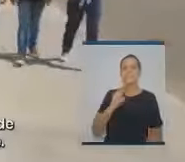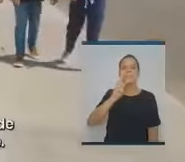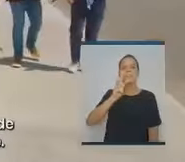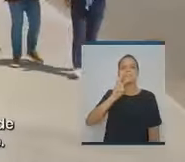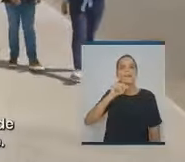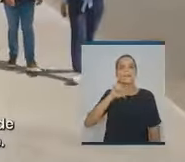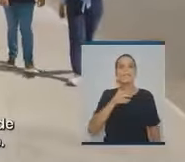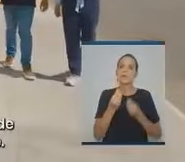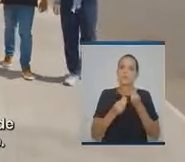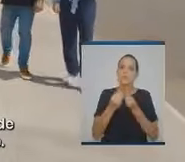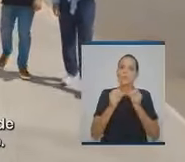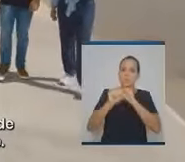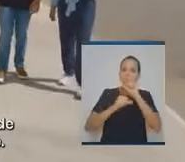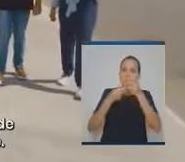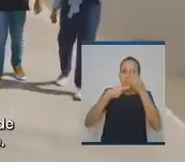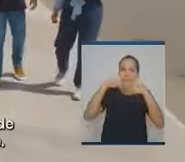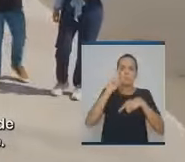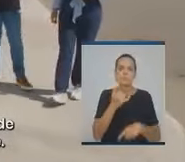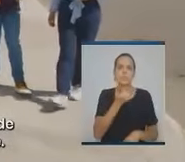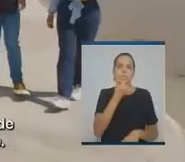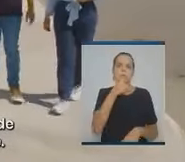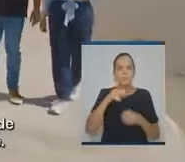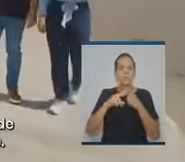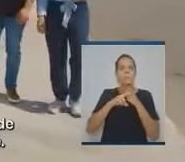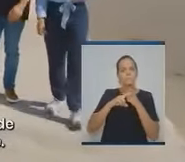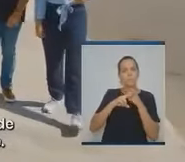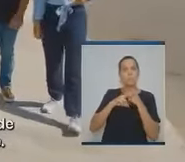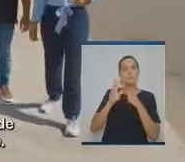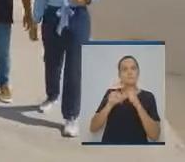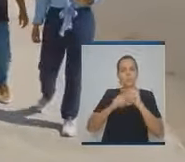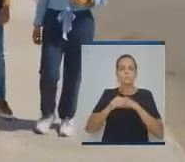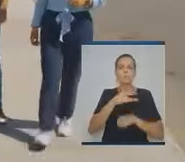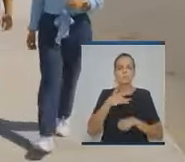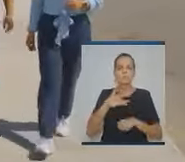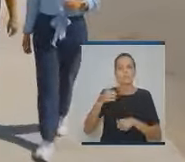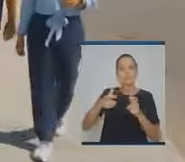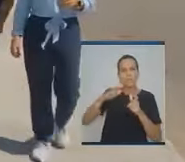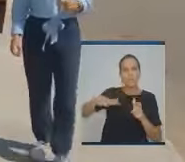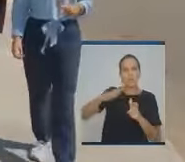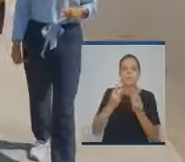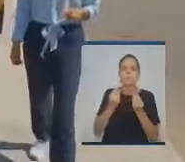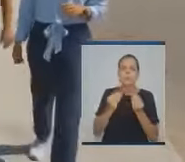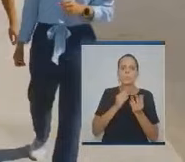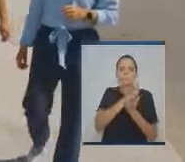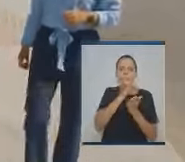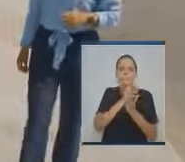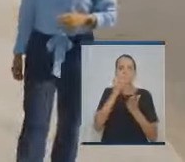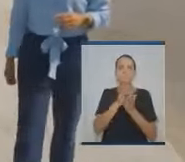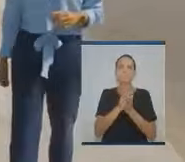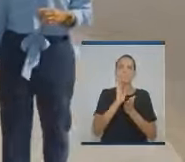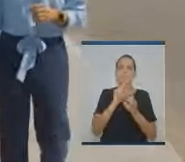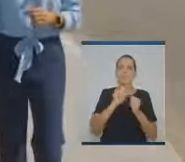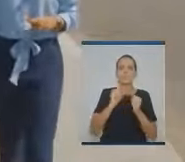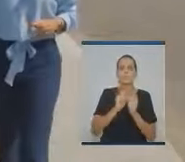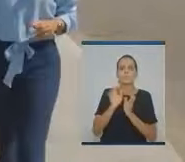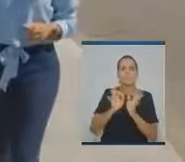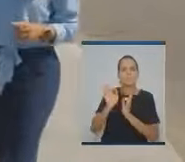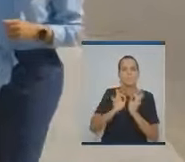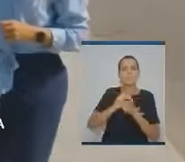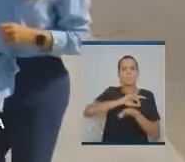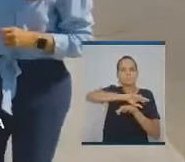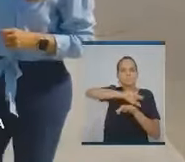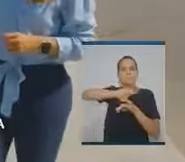Vaguinho, que salto importante a cidade de Belford Roxo deu na área da saúde. Quantas realizações você trouxe aqui para a